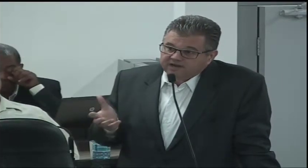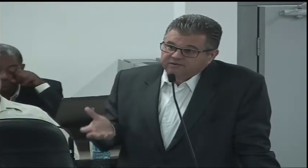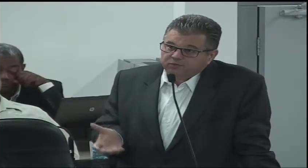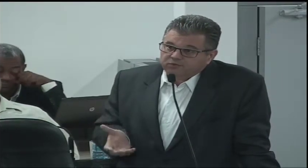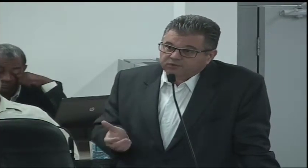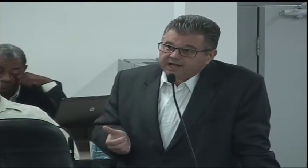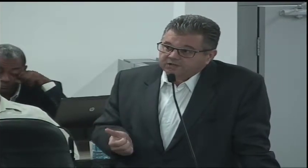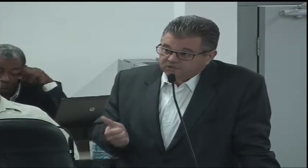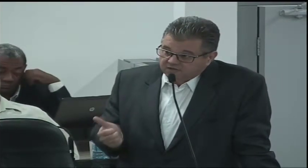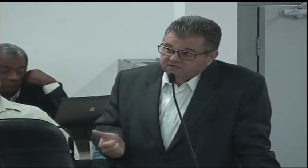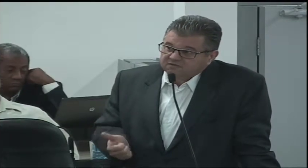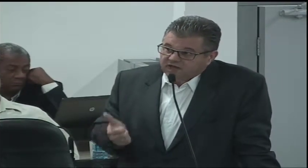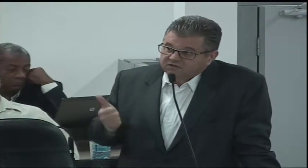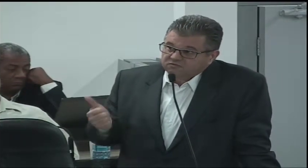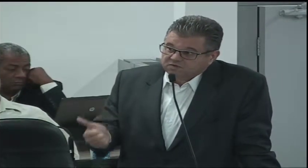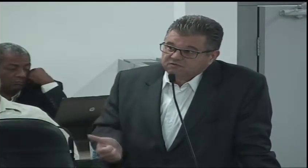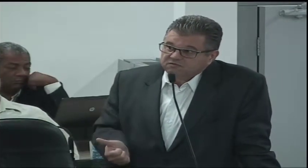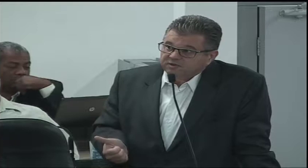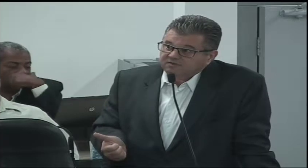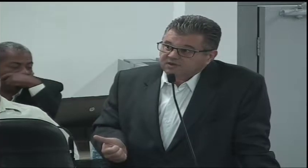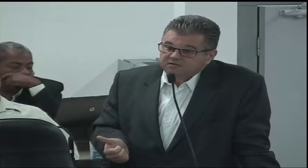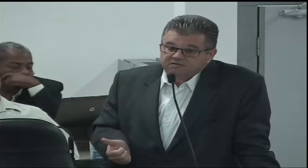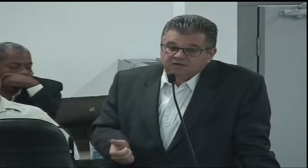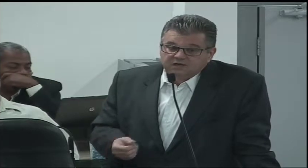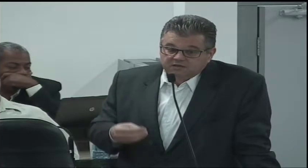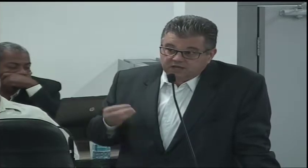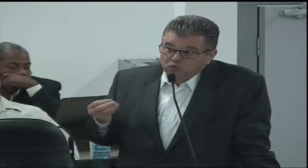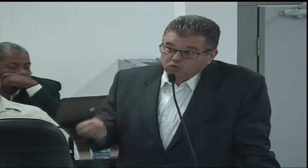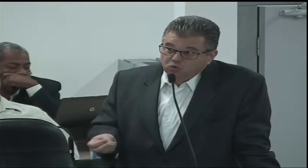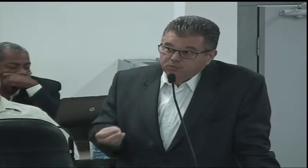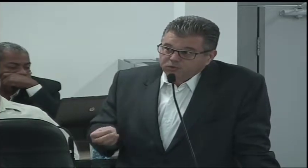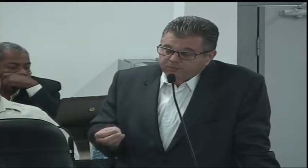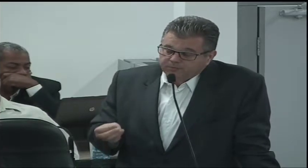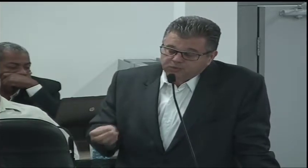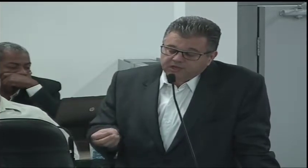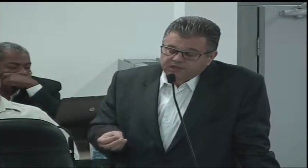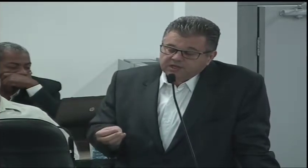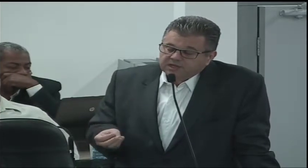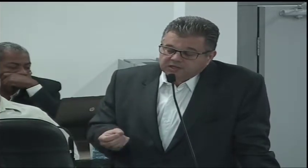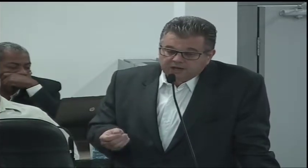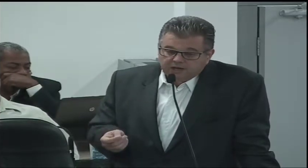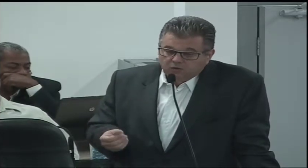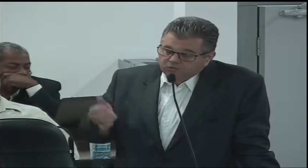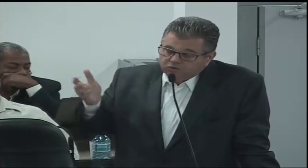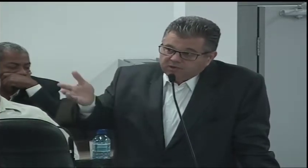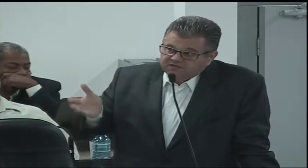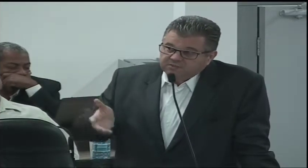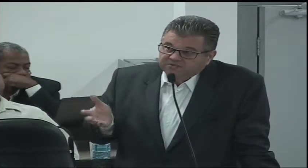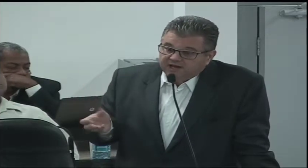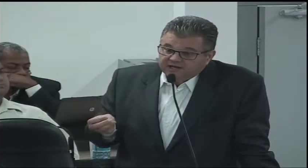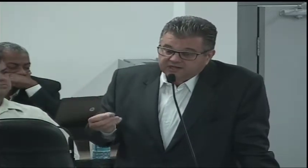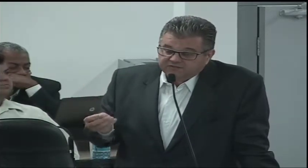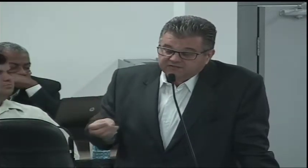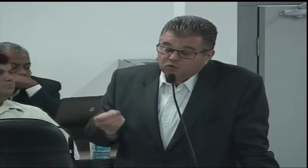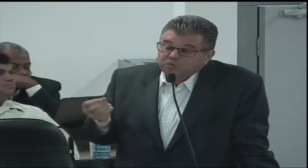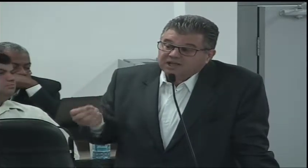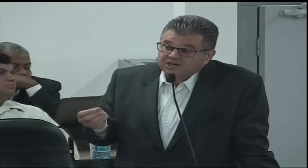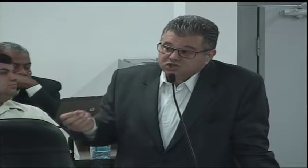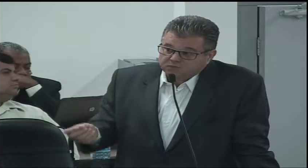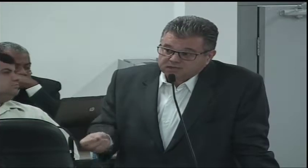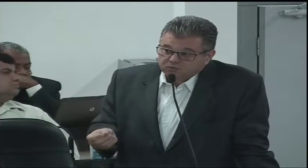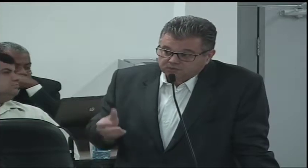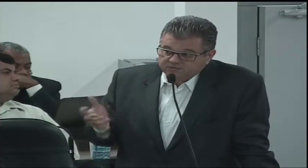estudo mais aprofundado desses casos, desses pacientes, ter um número para poder... né, como o senhor bem sempre fala, né, fazer